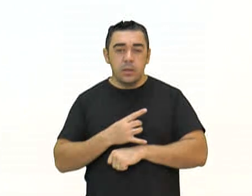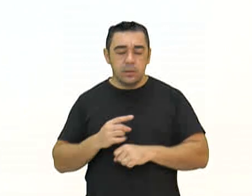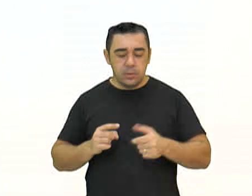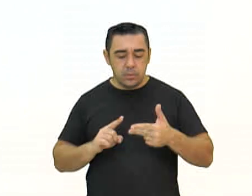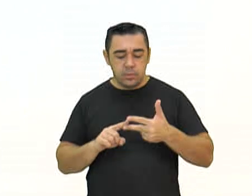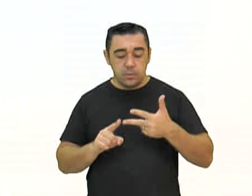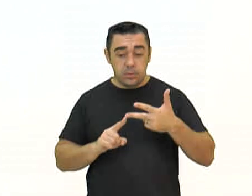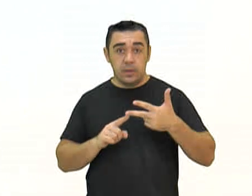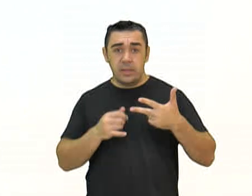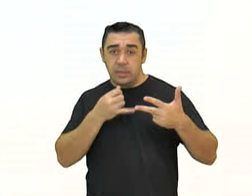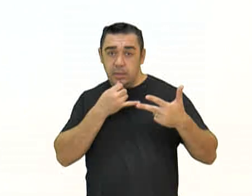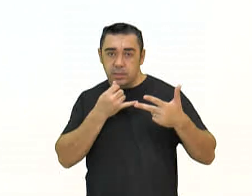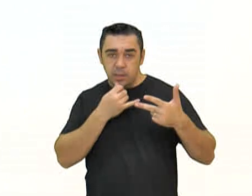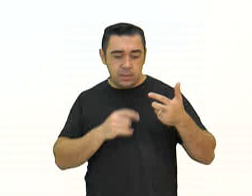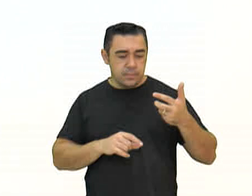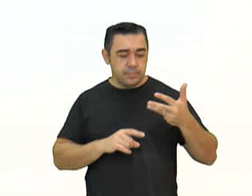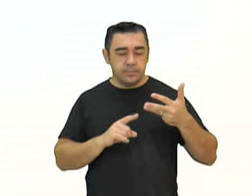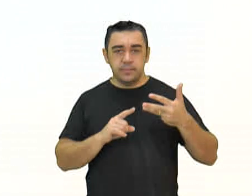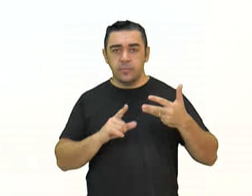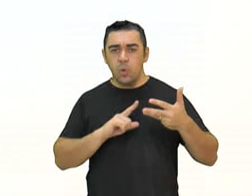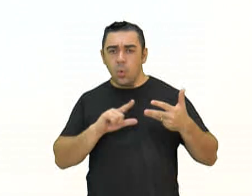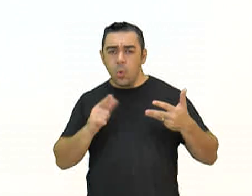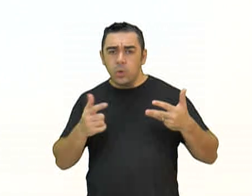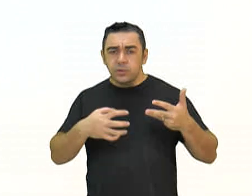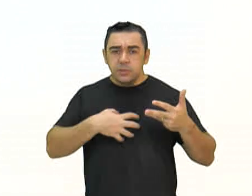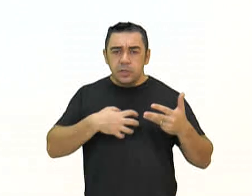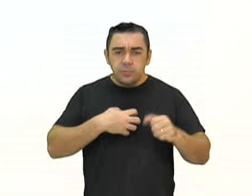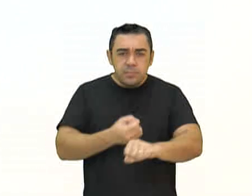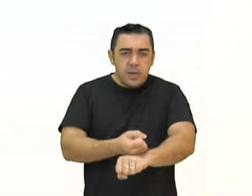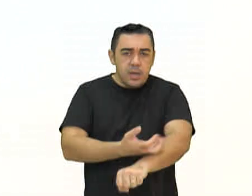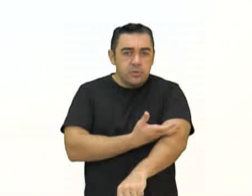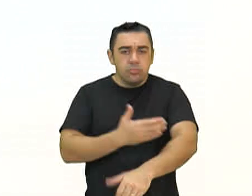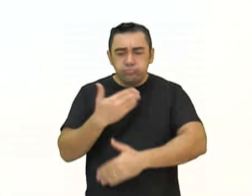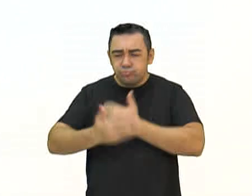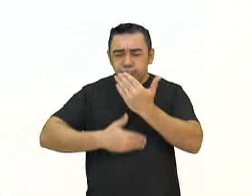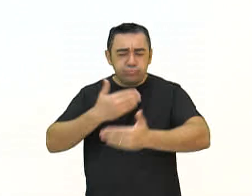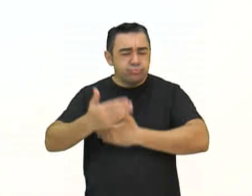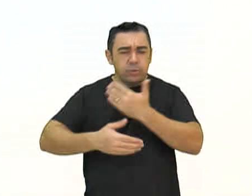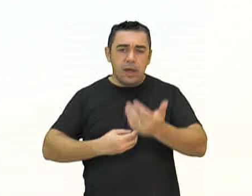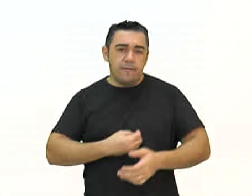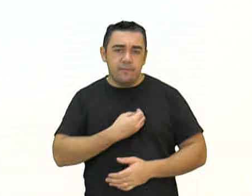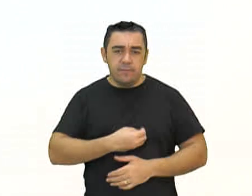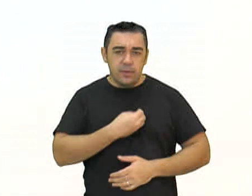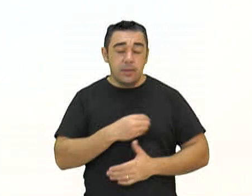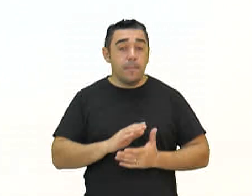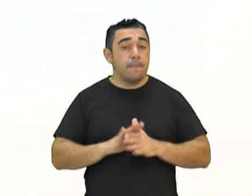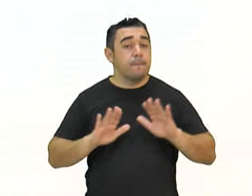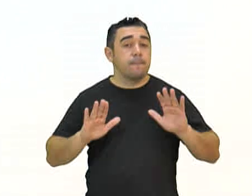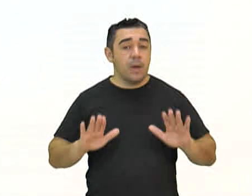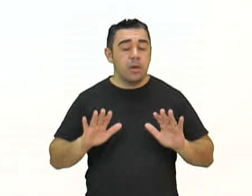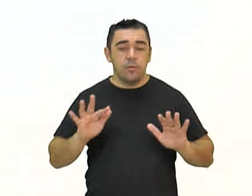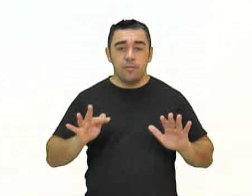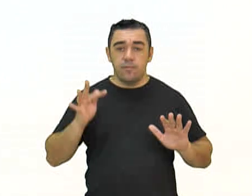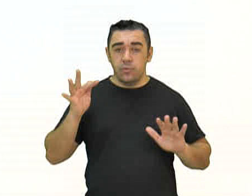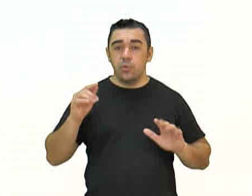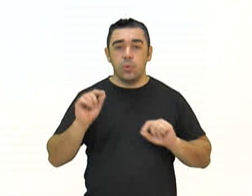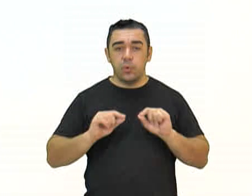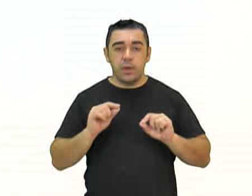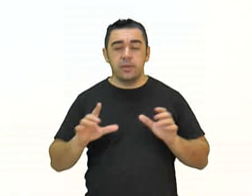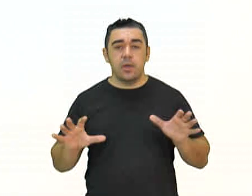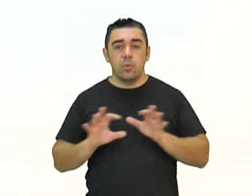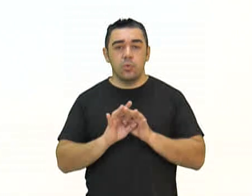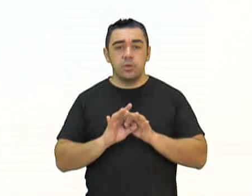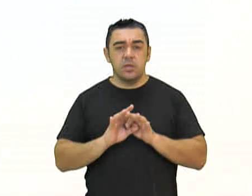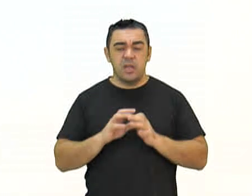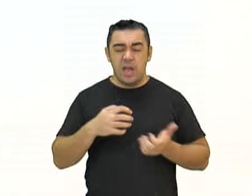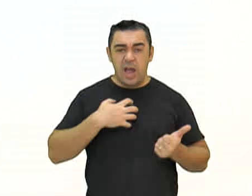a tristeza, outros sentimentos que a acompanharão durante o seu percurso. Mais tarde se juntará a raiva e